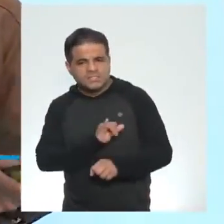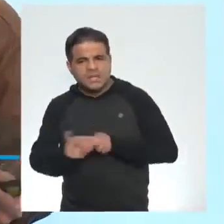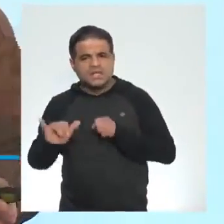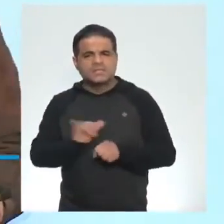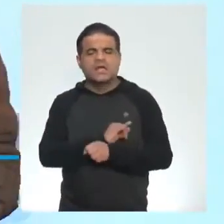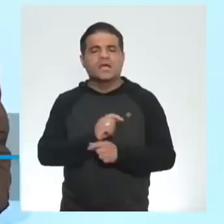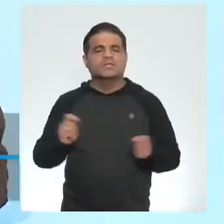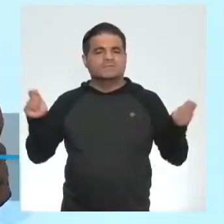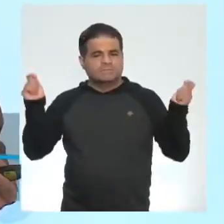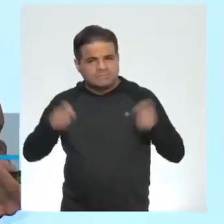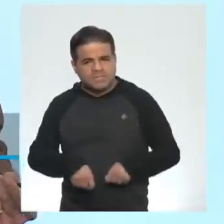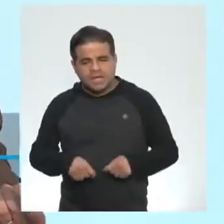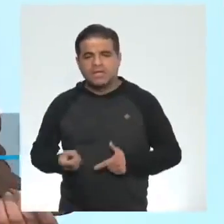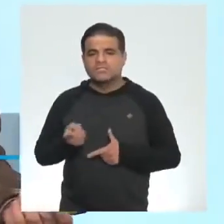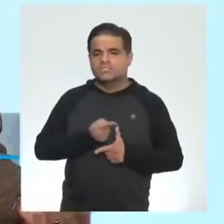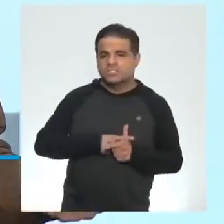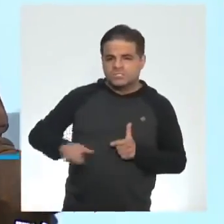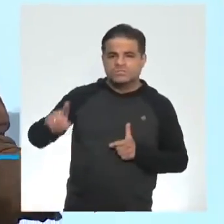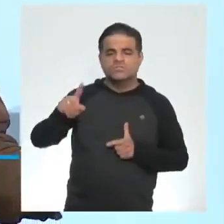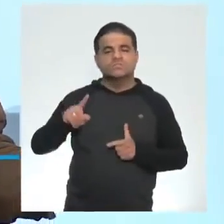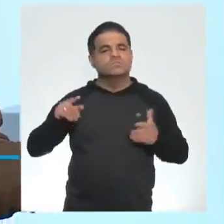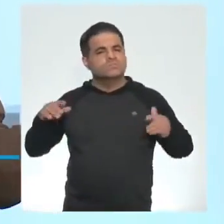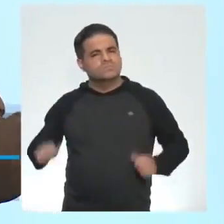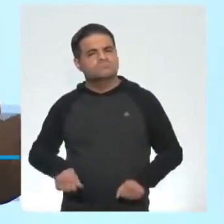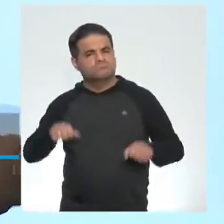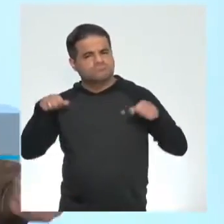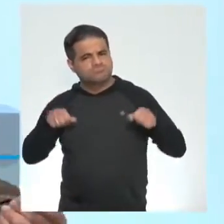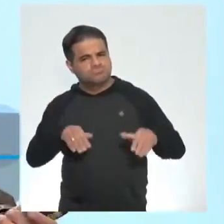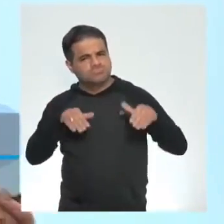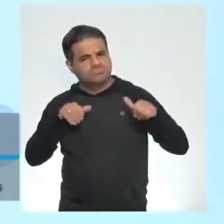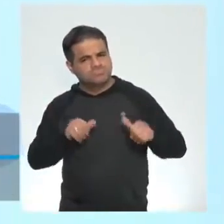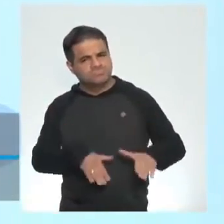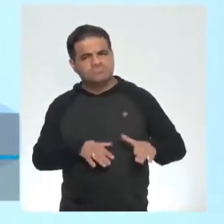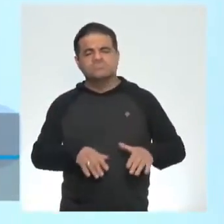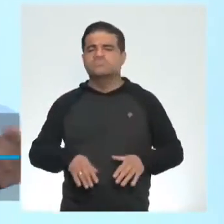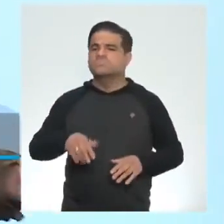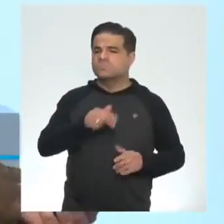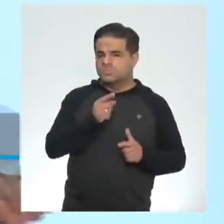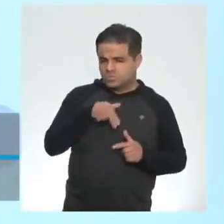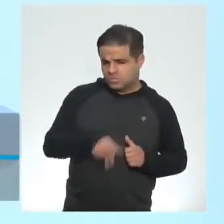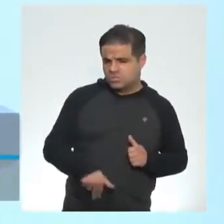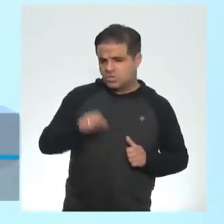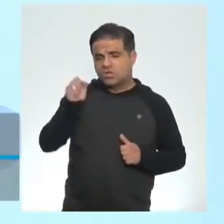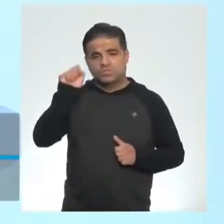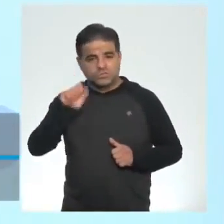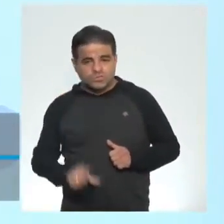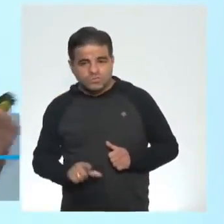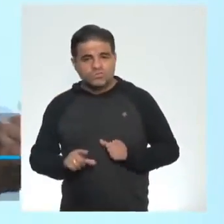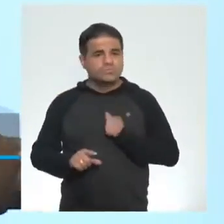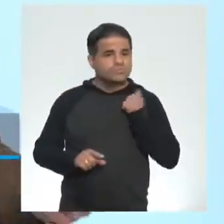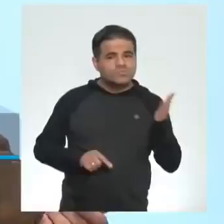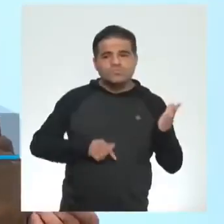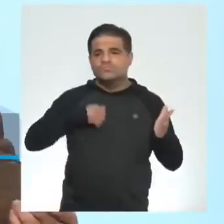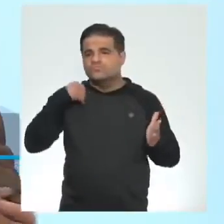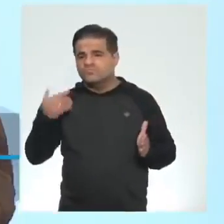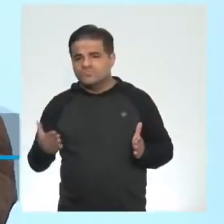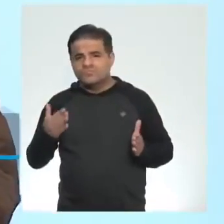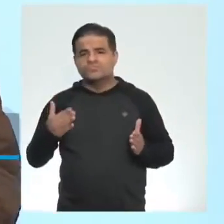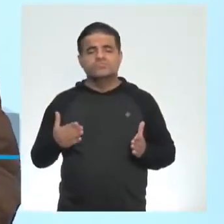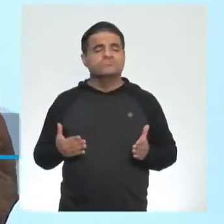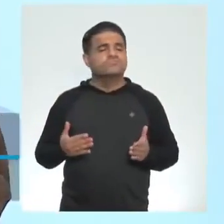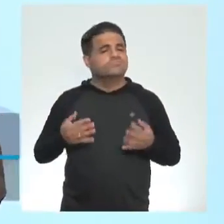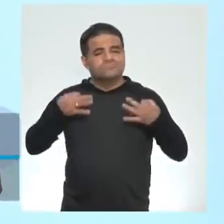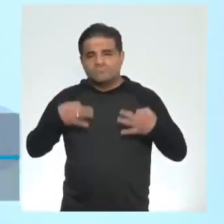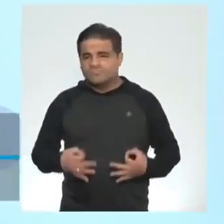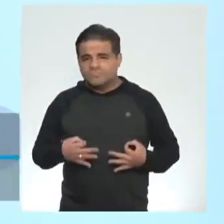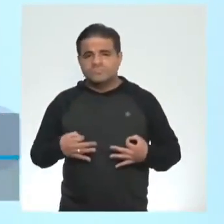guerra, dividindo os exércitos em norte e sul, ou à esquerda ou à direita do flanco,